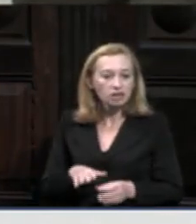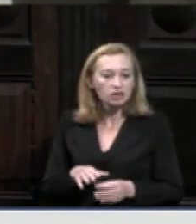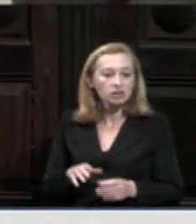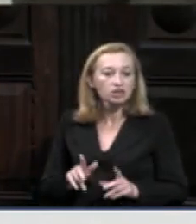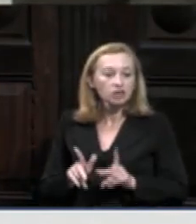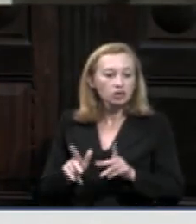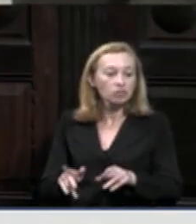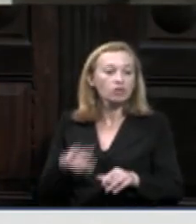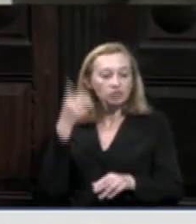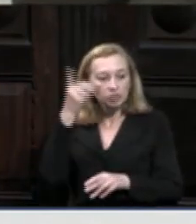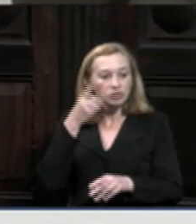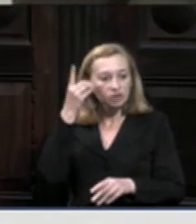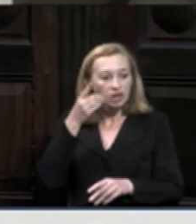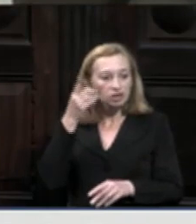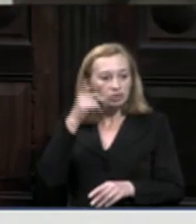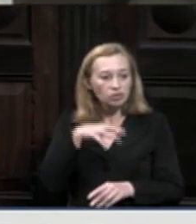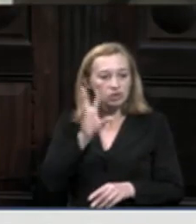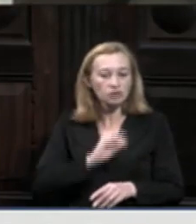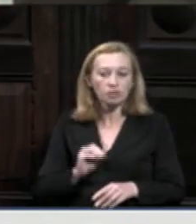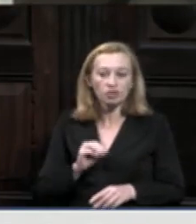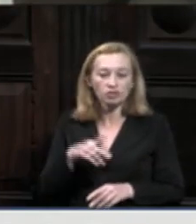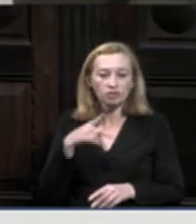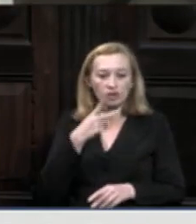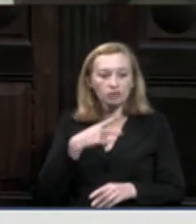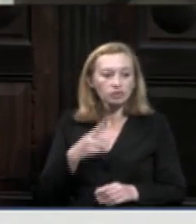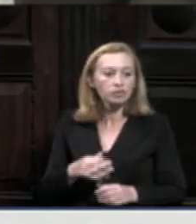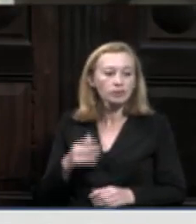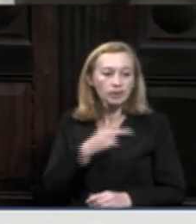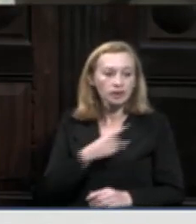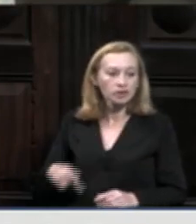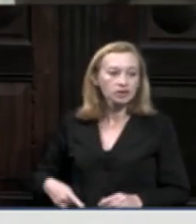em sua proposta. Perfeito? Anuncio.